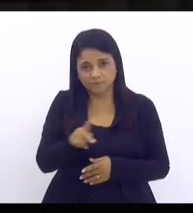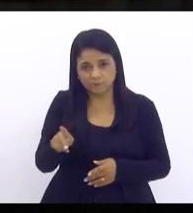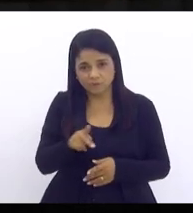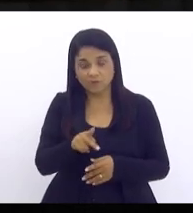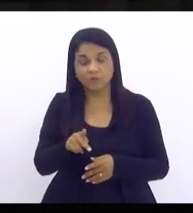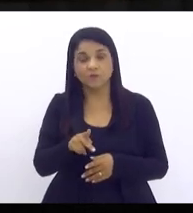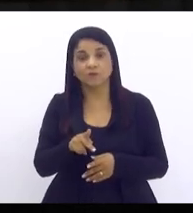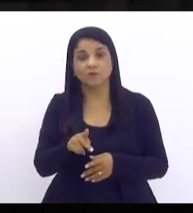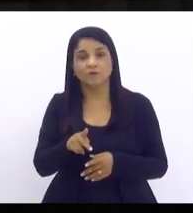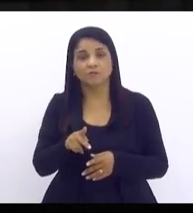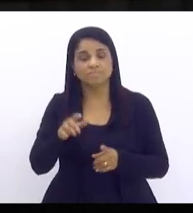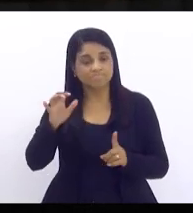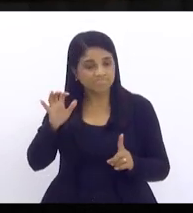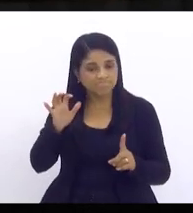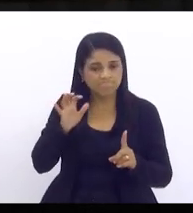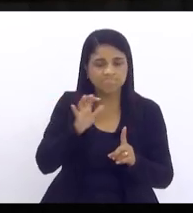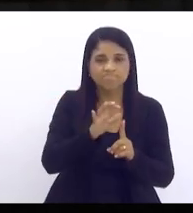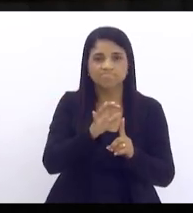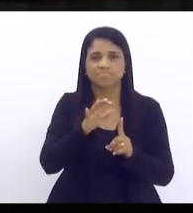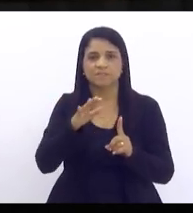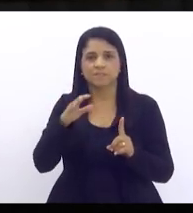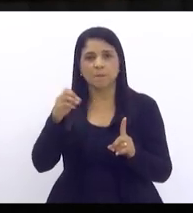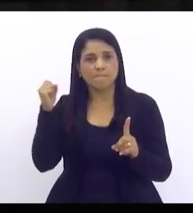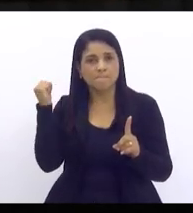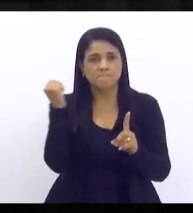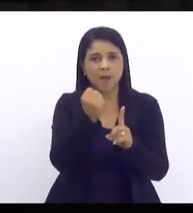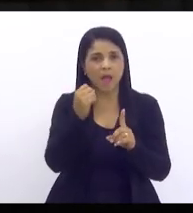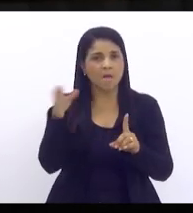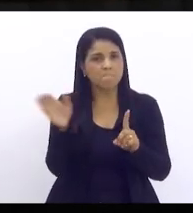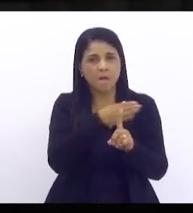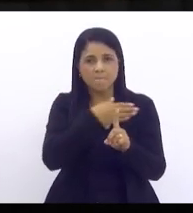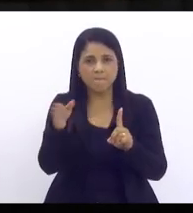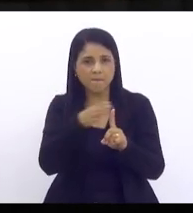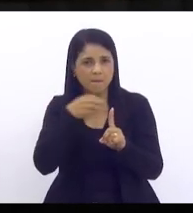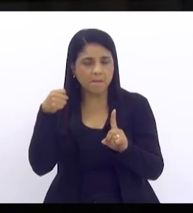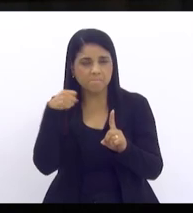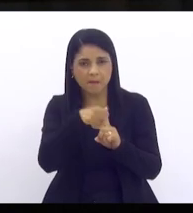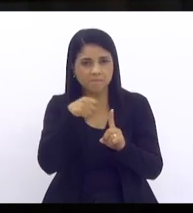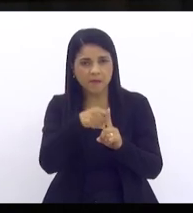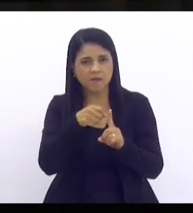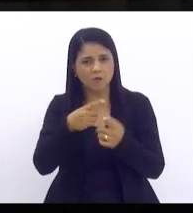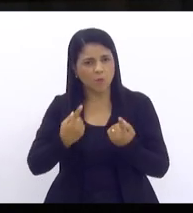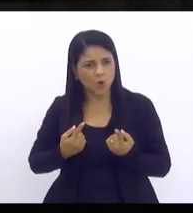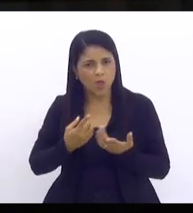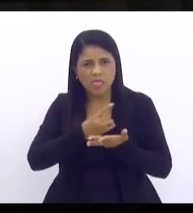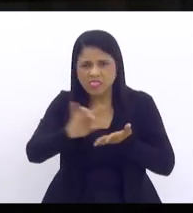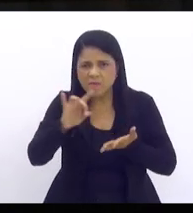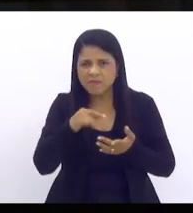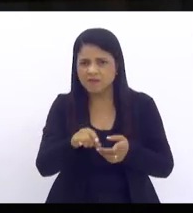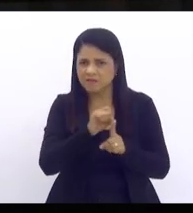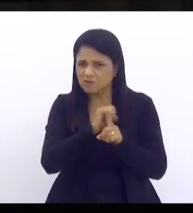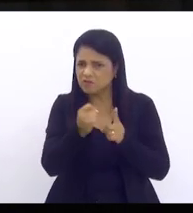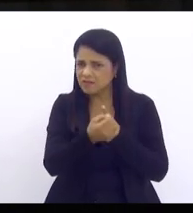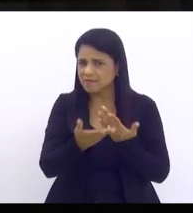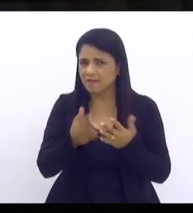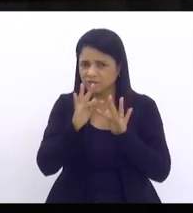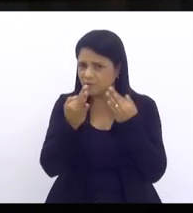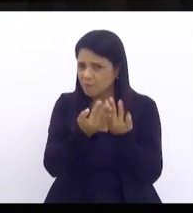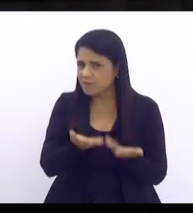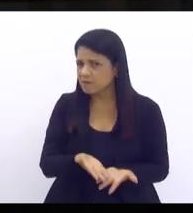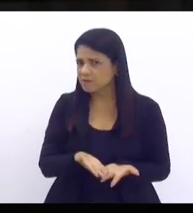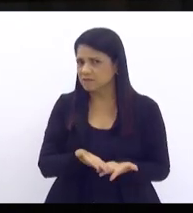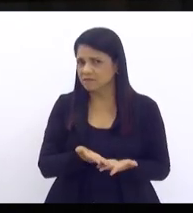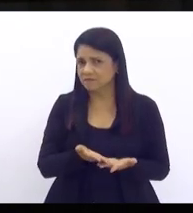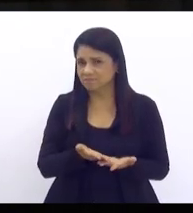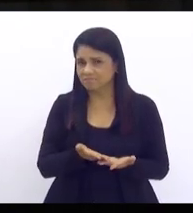sistematicamente atacada como inimiga das famílias e da sociedade. O Estado do Rio de Janeiro, vale lembrar, paga